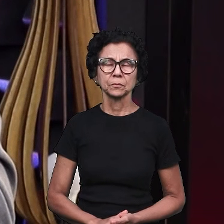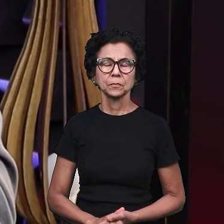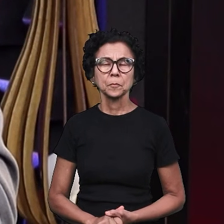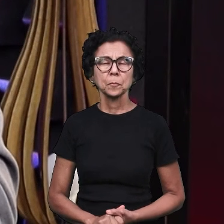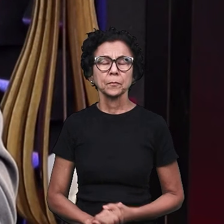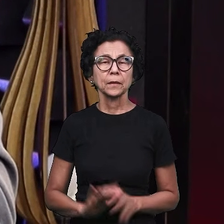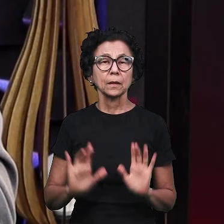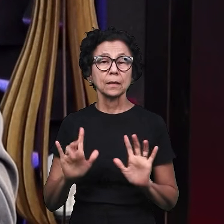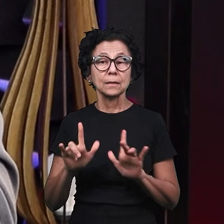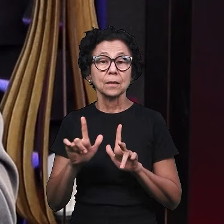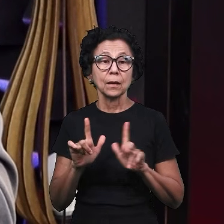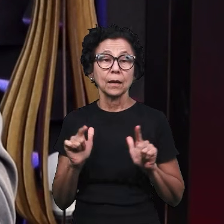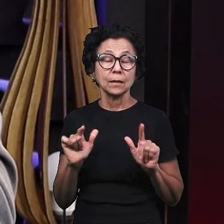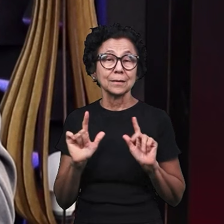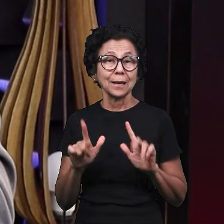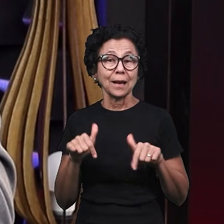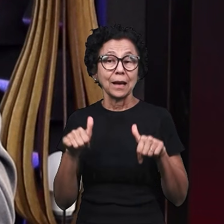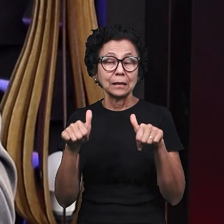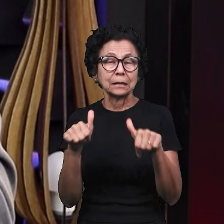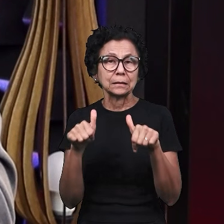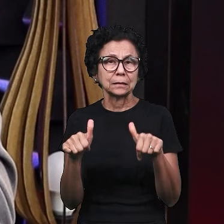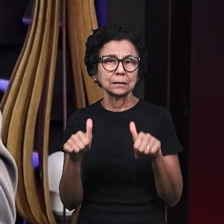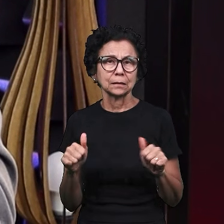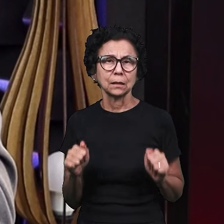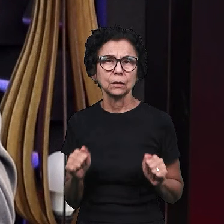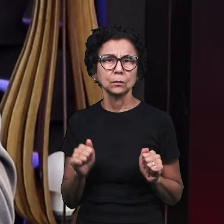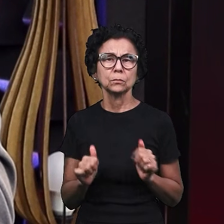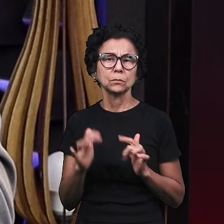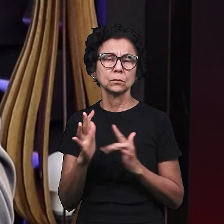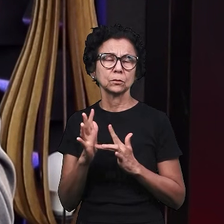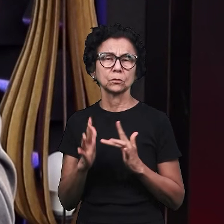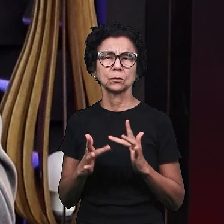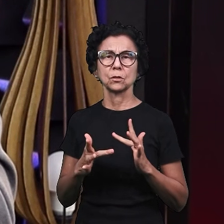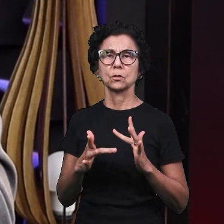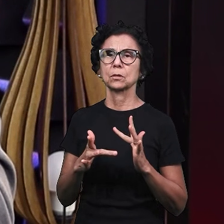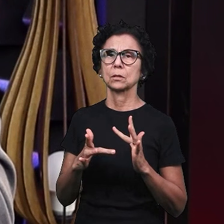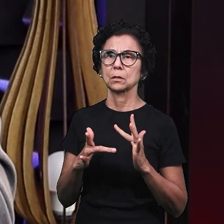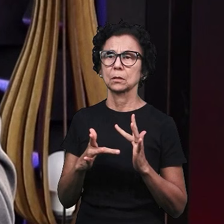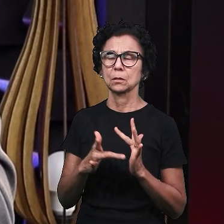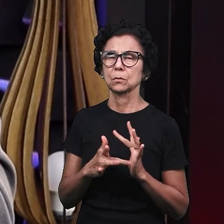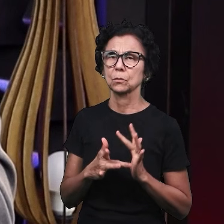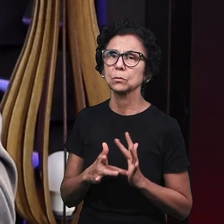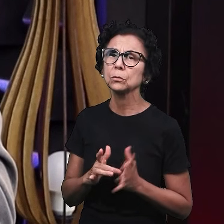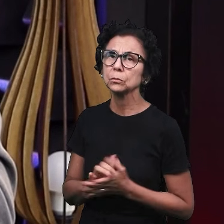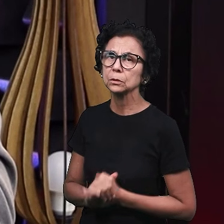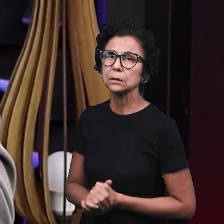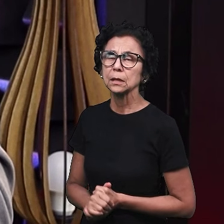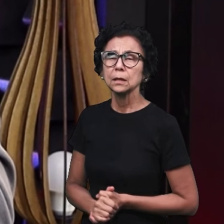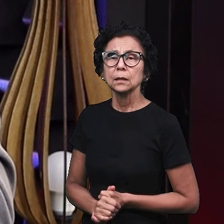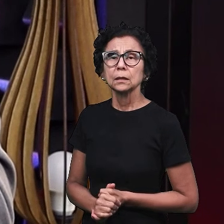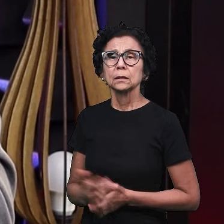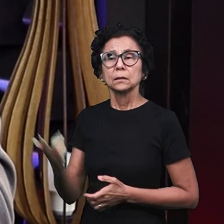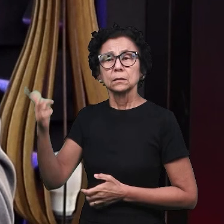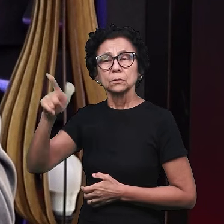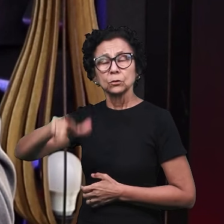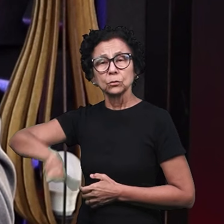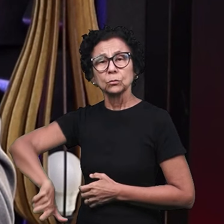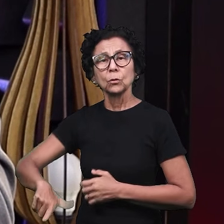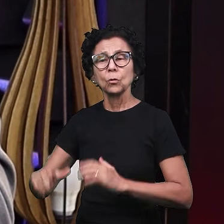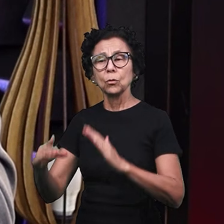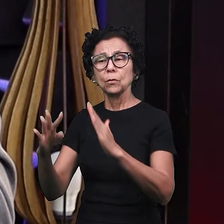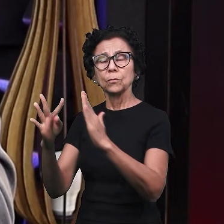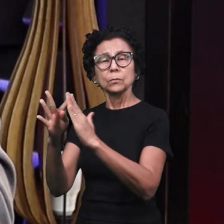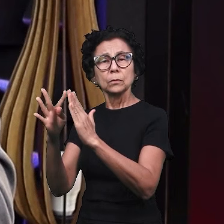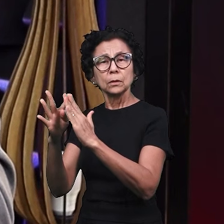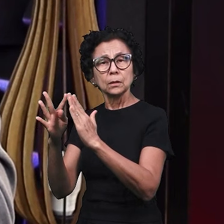vemos essa operação, né? Esse vigor do Senhor Jesus em que o templo voltasse a